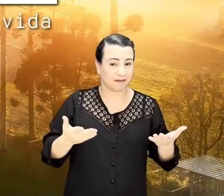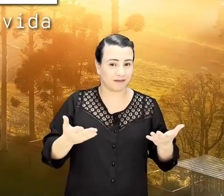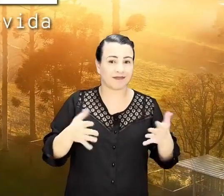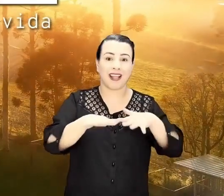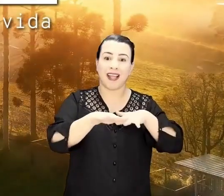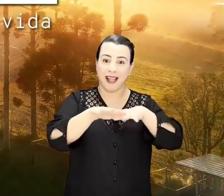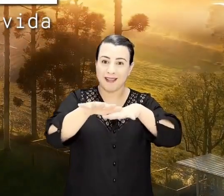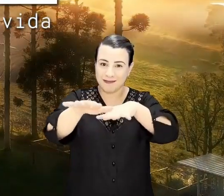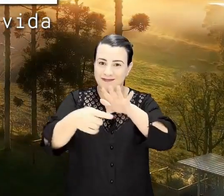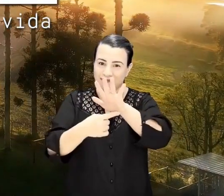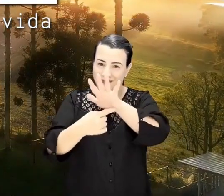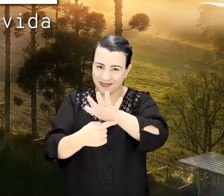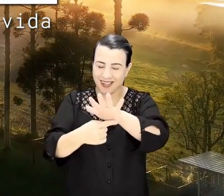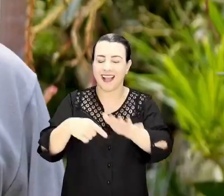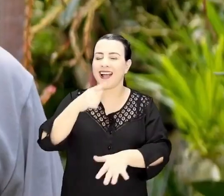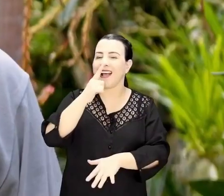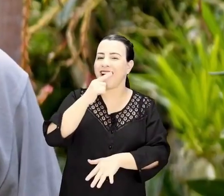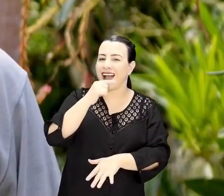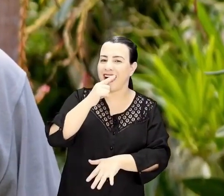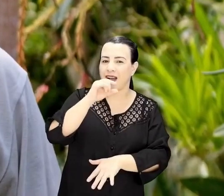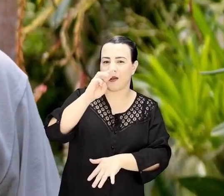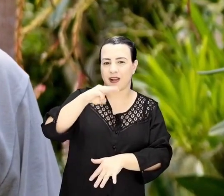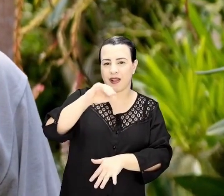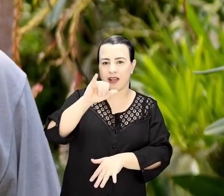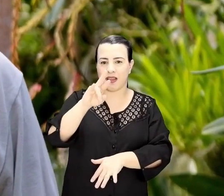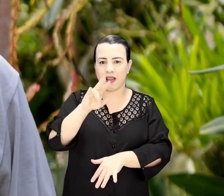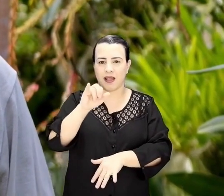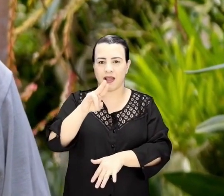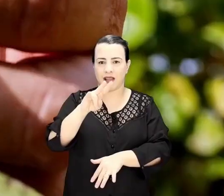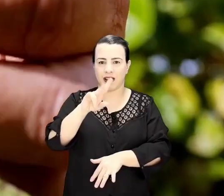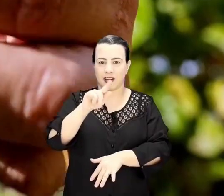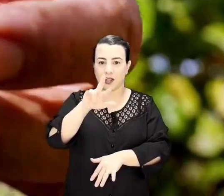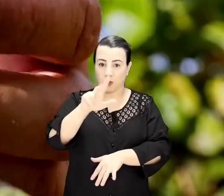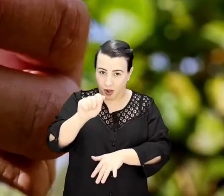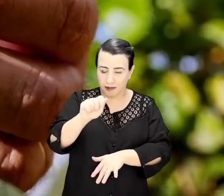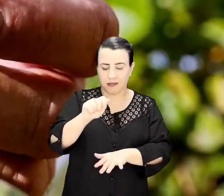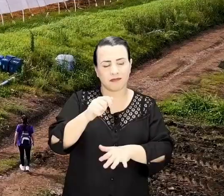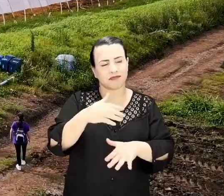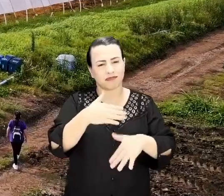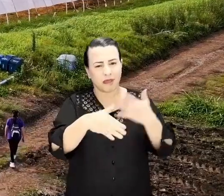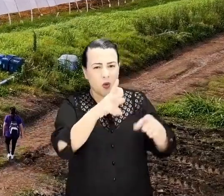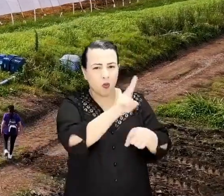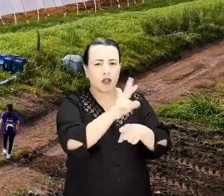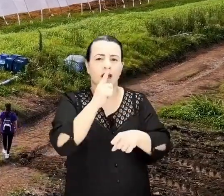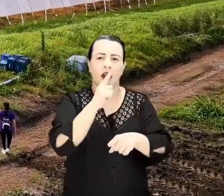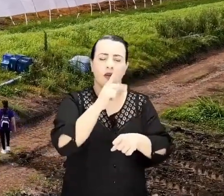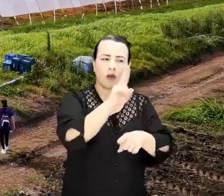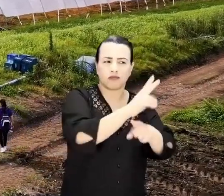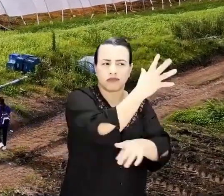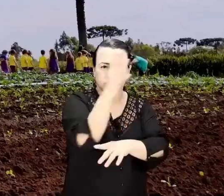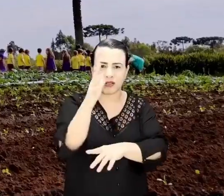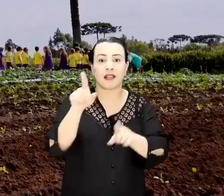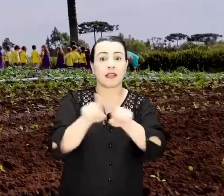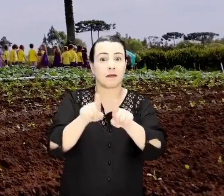Apresentamos a você o movimento Viva Água Miringuava, um compromisso com a conservação da água, com a restauração ecológica e com os empreendimentos